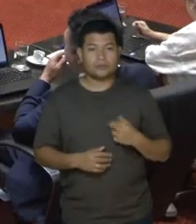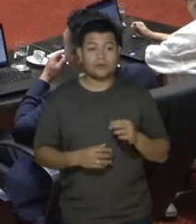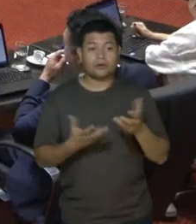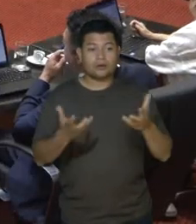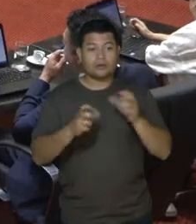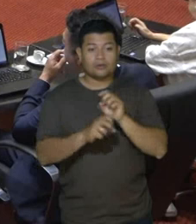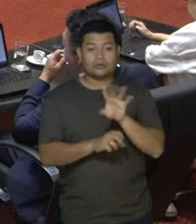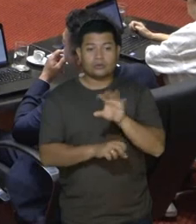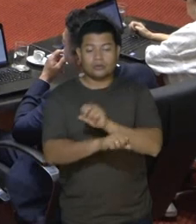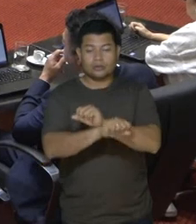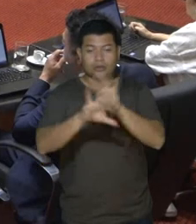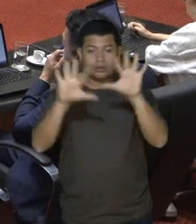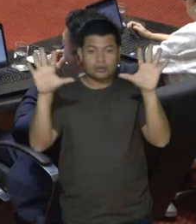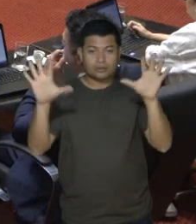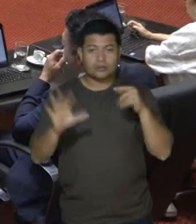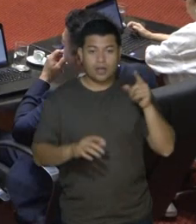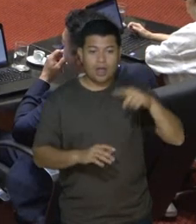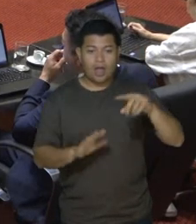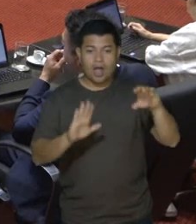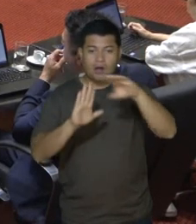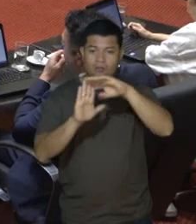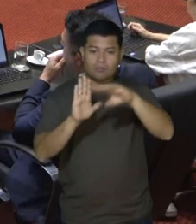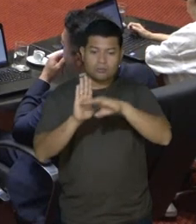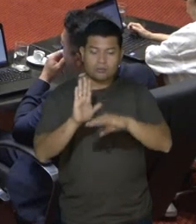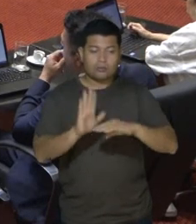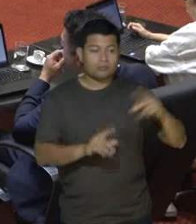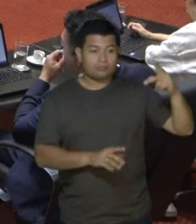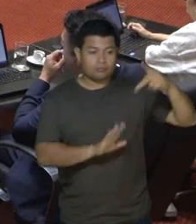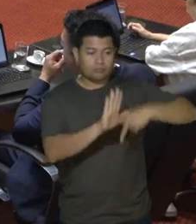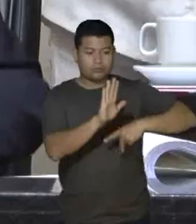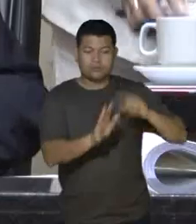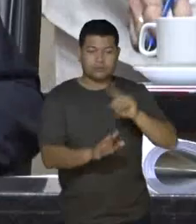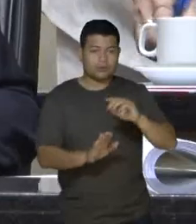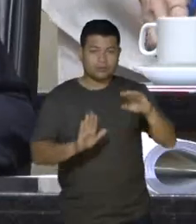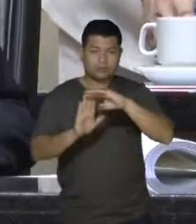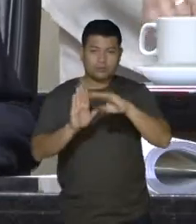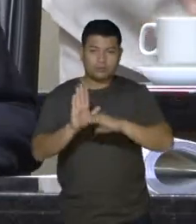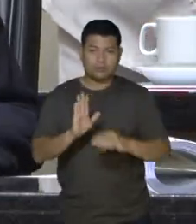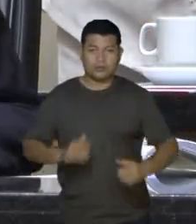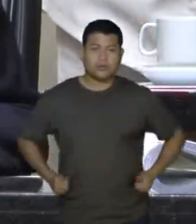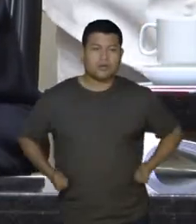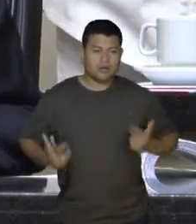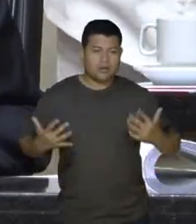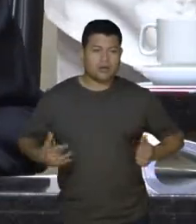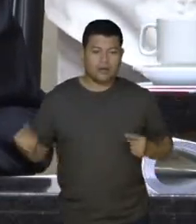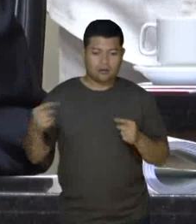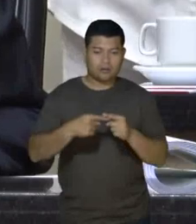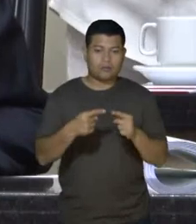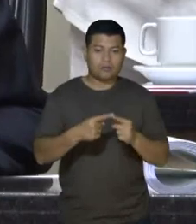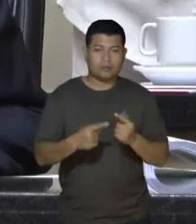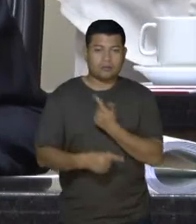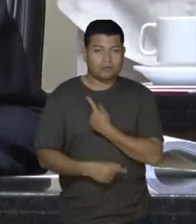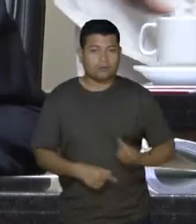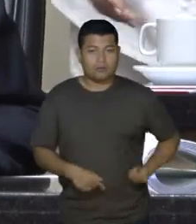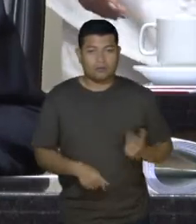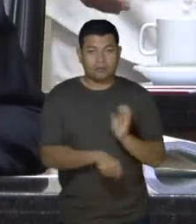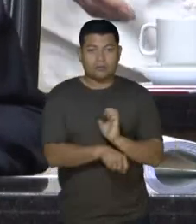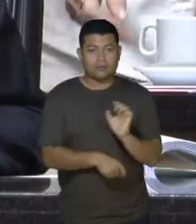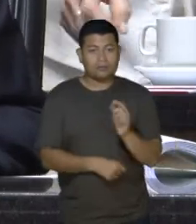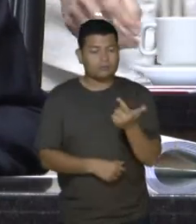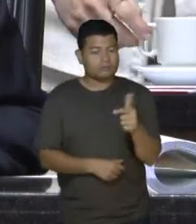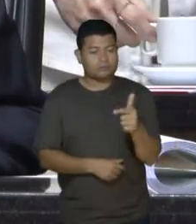esse é um programa, não é um projeto, não tem nenhuma despesa para o governo do Estado. Apenas uma forma de fazer a